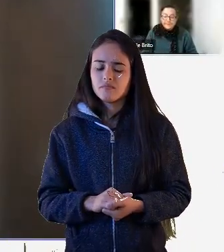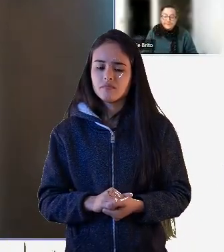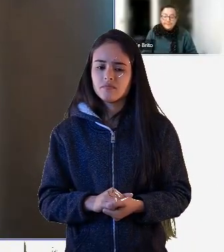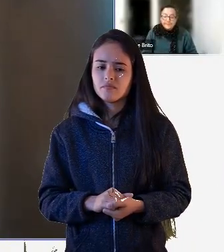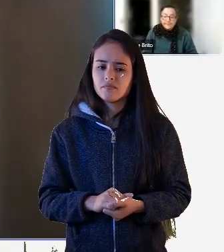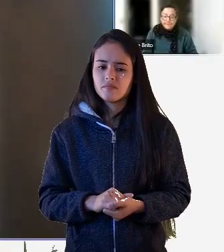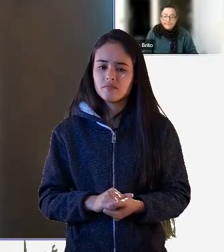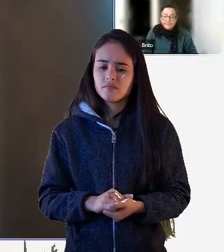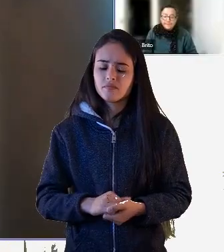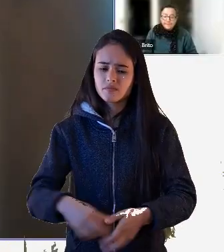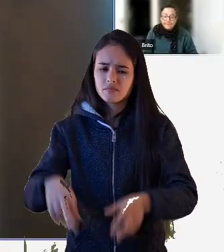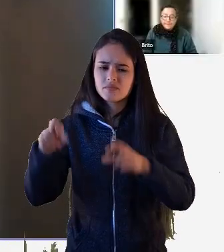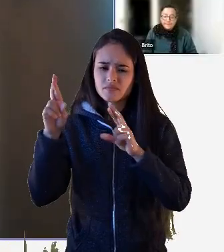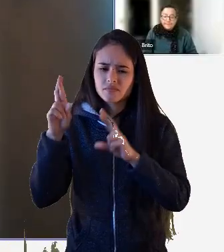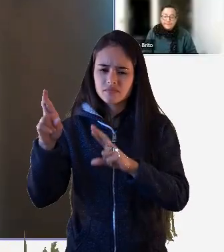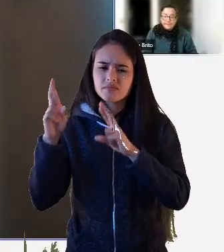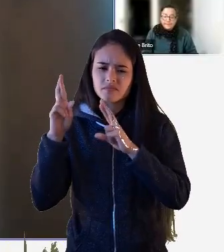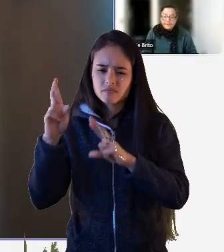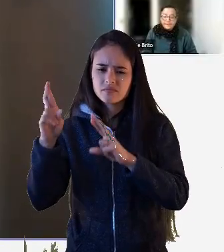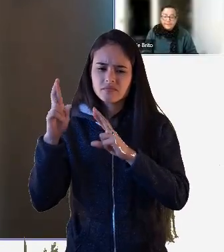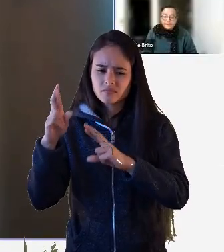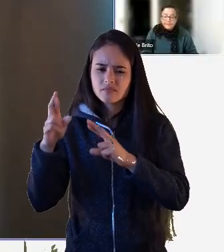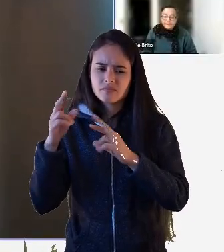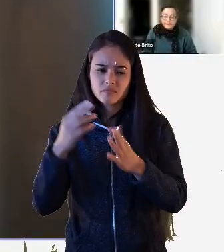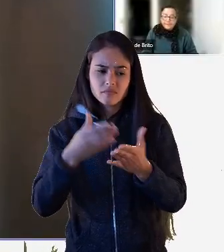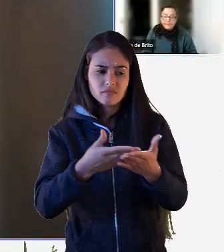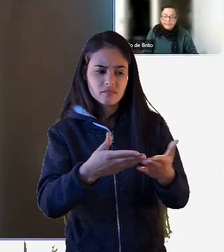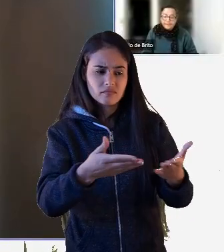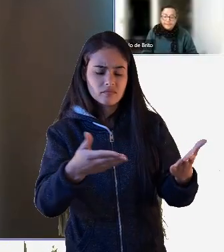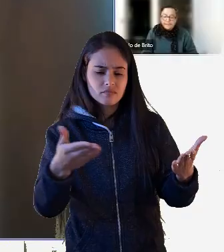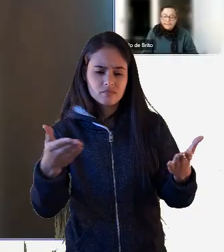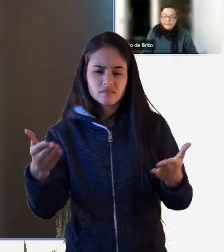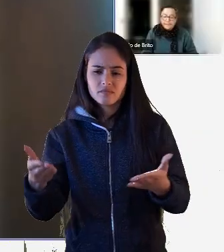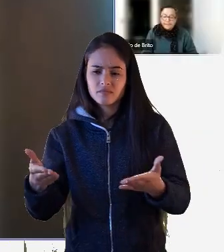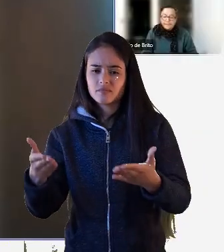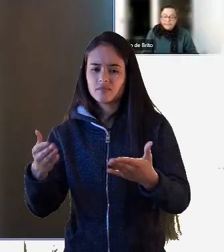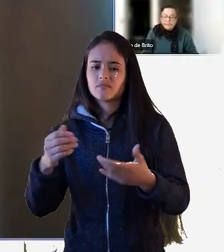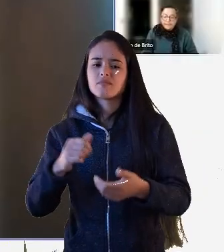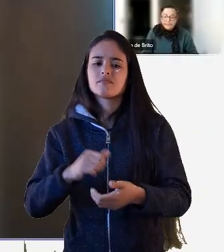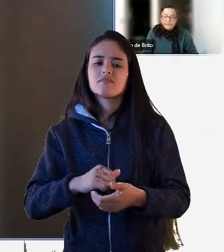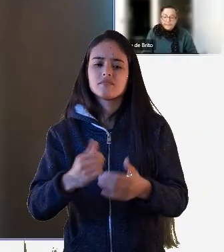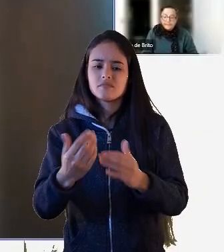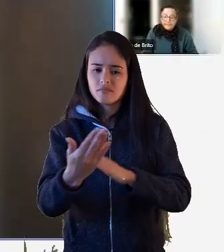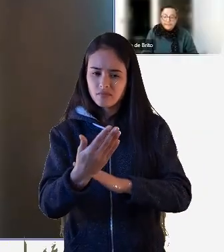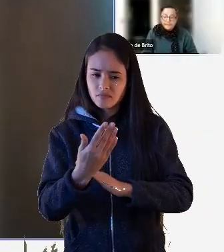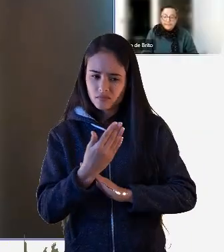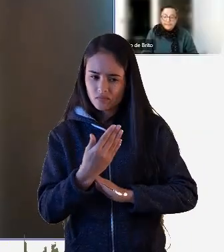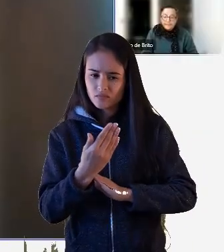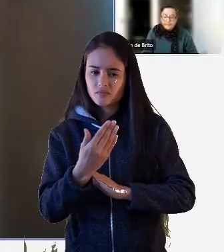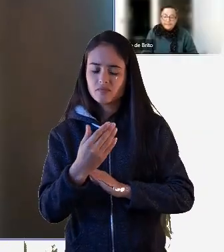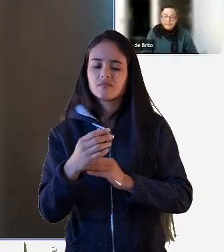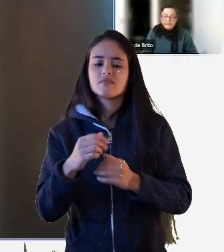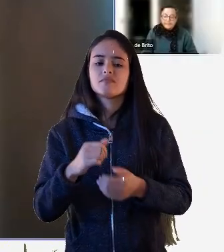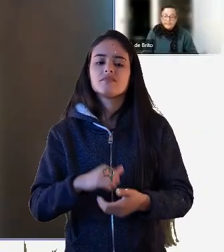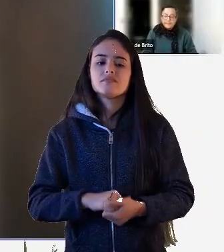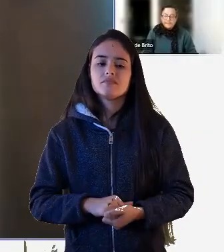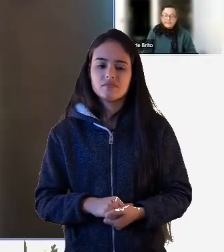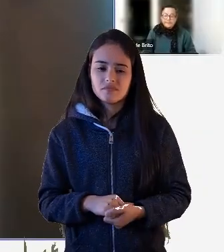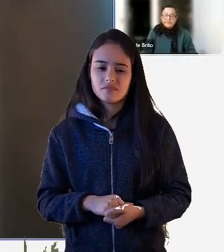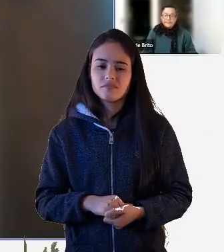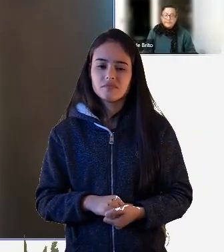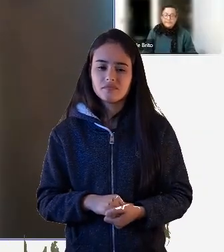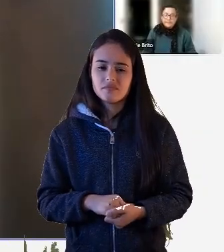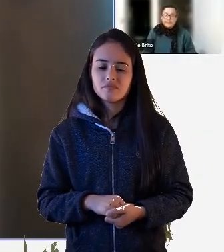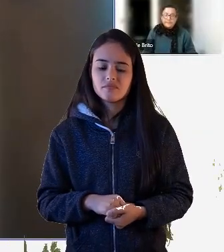Excelente, né? A curadoria de vocês está excelente mesmo. É visível, né? O amadurecimento, como você falou, da feira. Meus parabéns